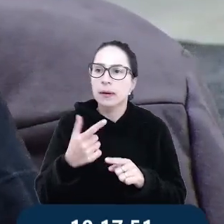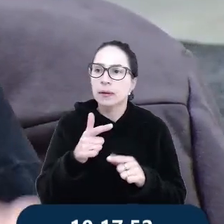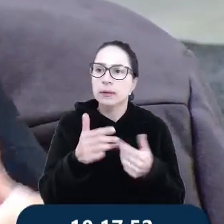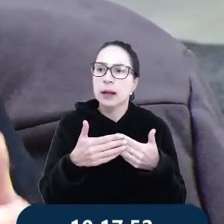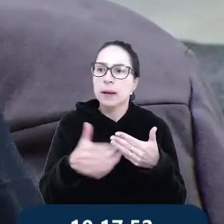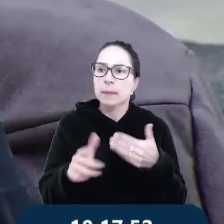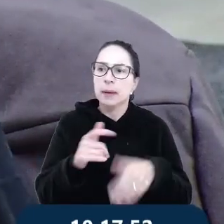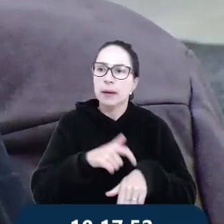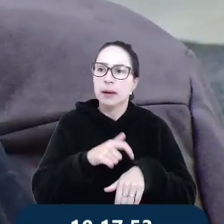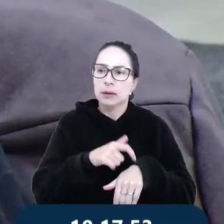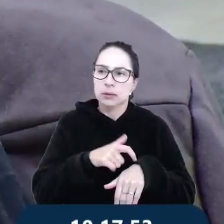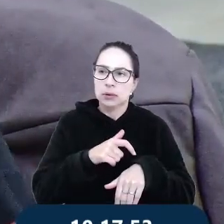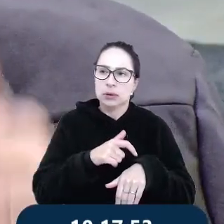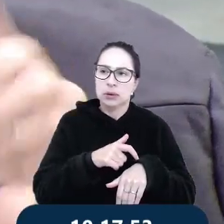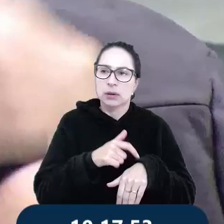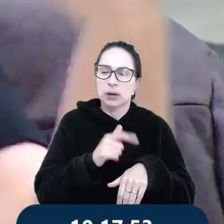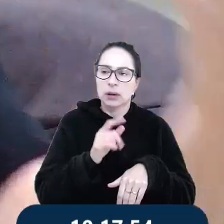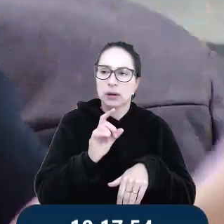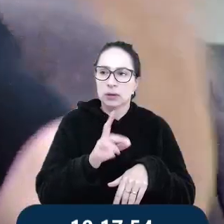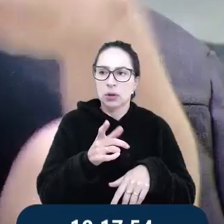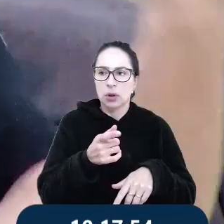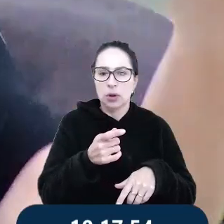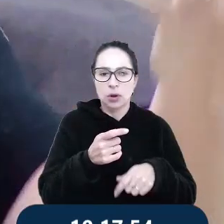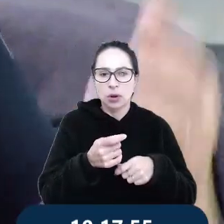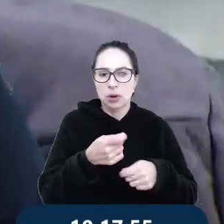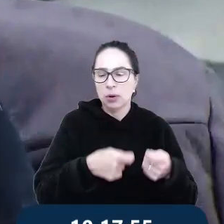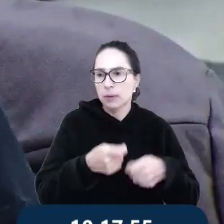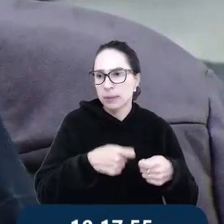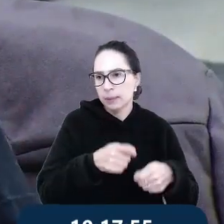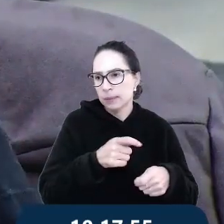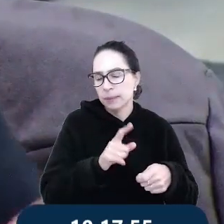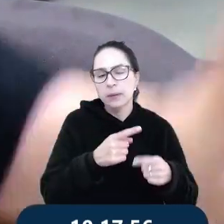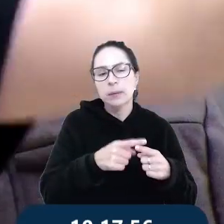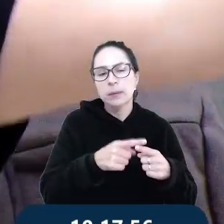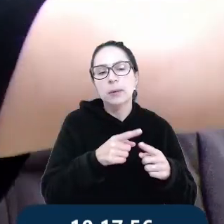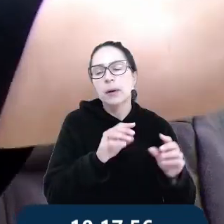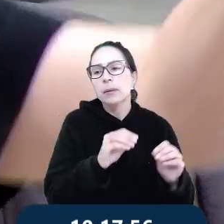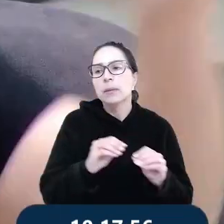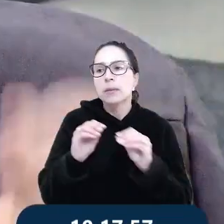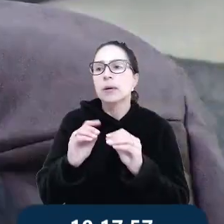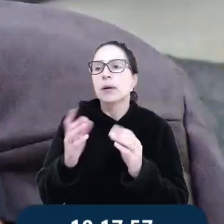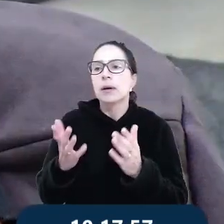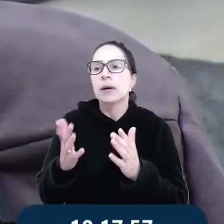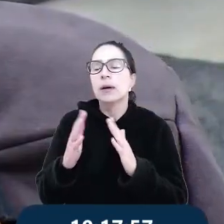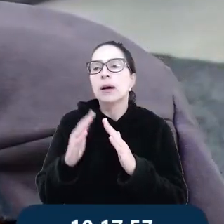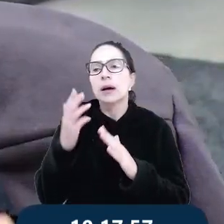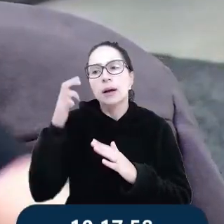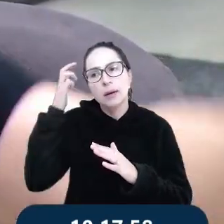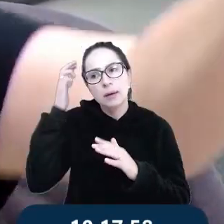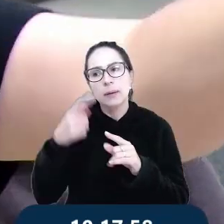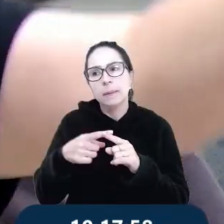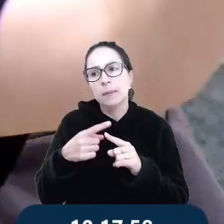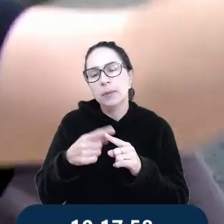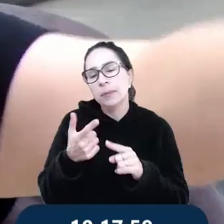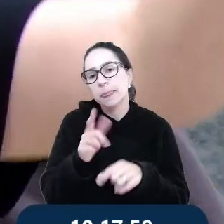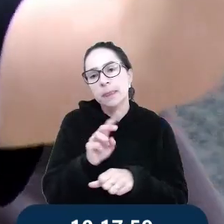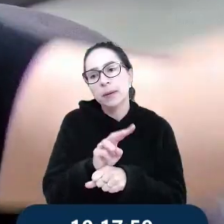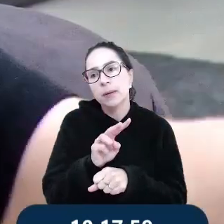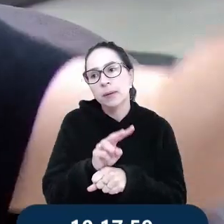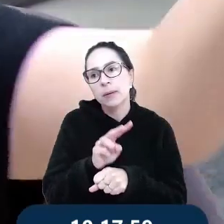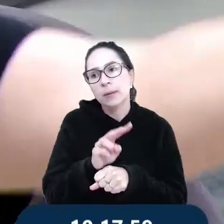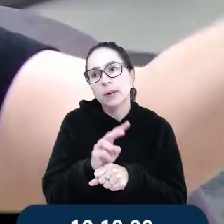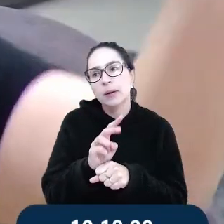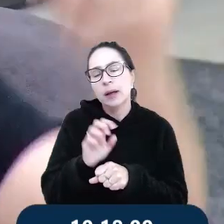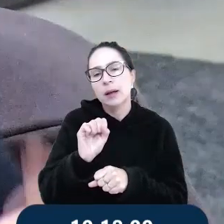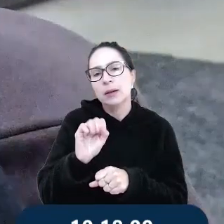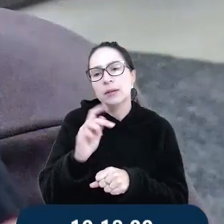horário que não seja comercial. E por que eles jogaram antes para a Casa da Cultura? Porque não cuidaram do champanhar, deixaram despencar,